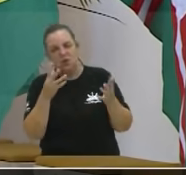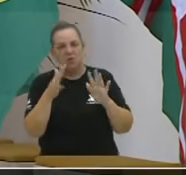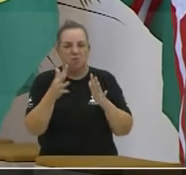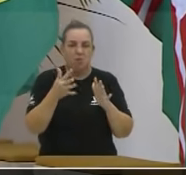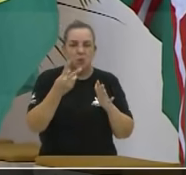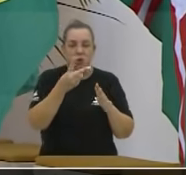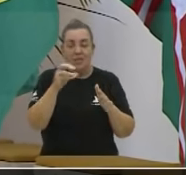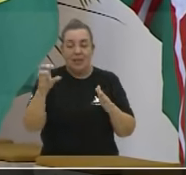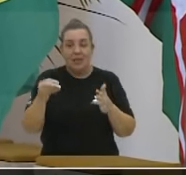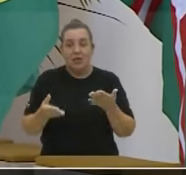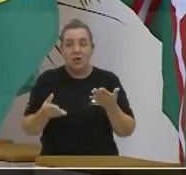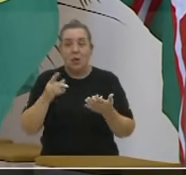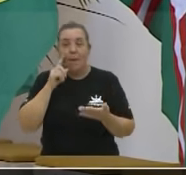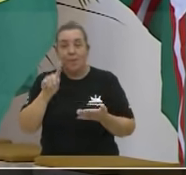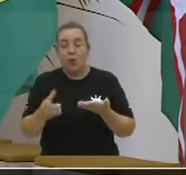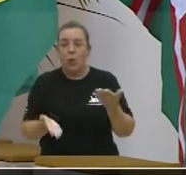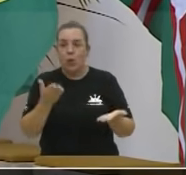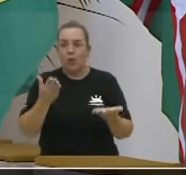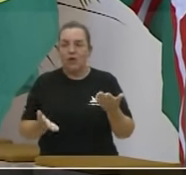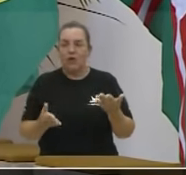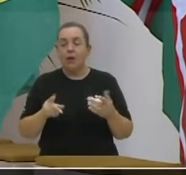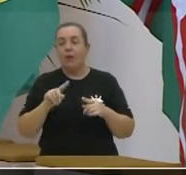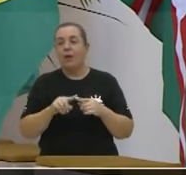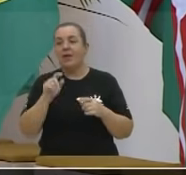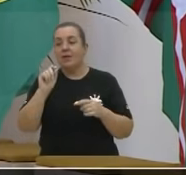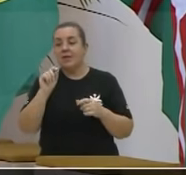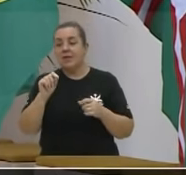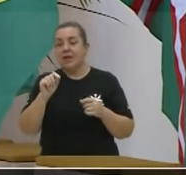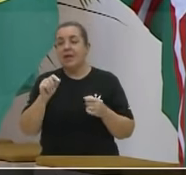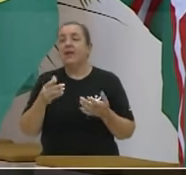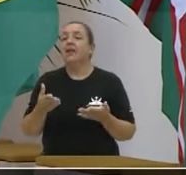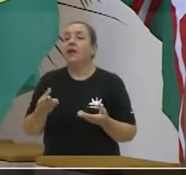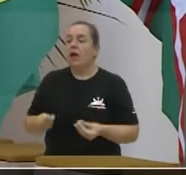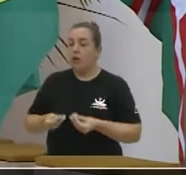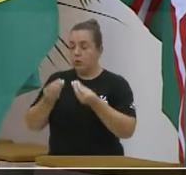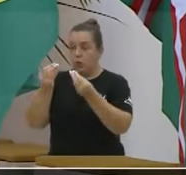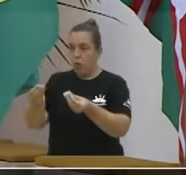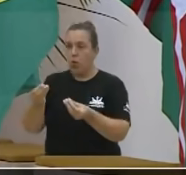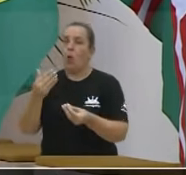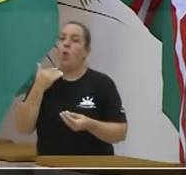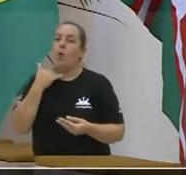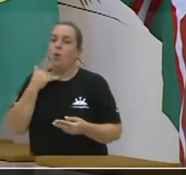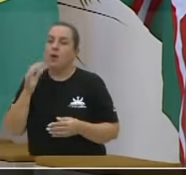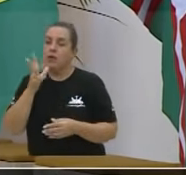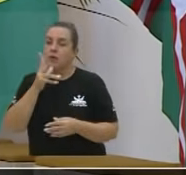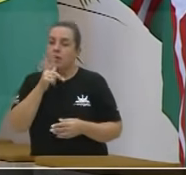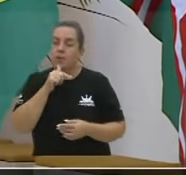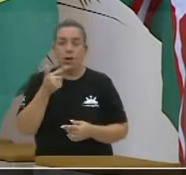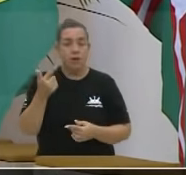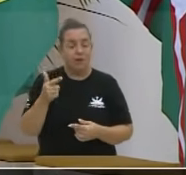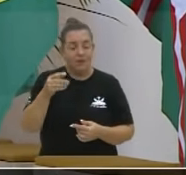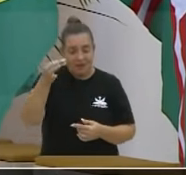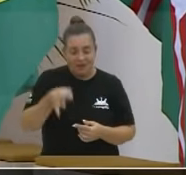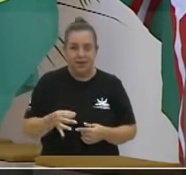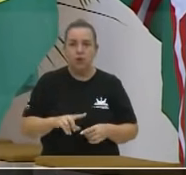200 e pouco toneladas, porque ainda, vocês sabem, quem doou, o banco demora para processar, por isso ainda não temos o número exato, mas com